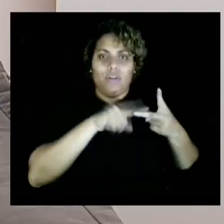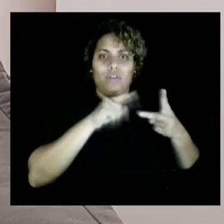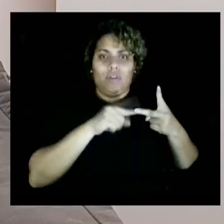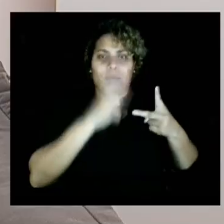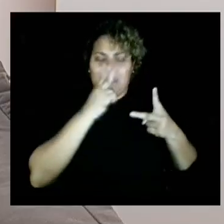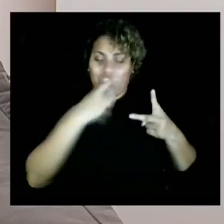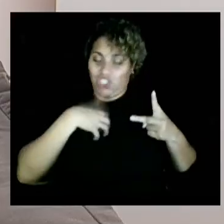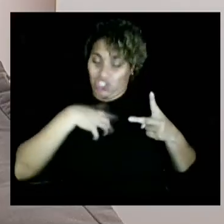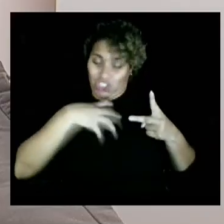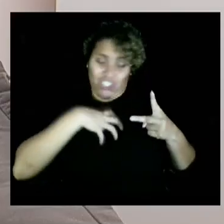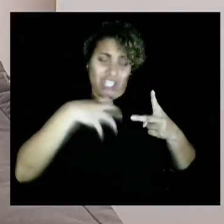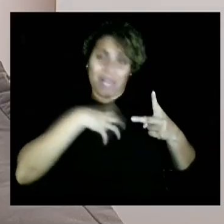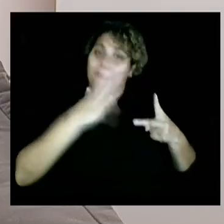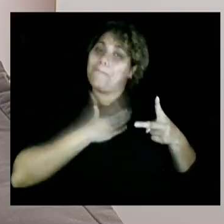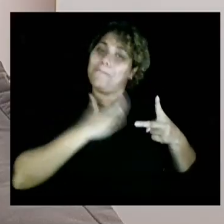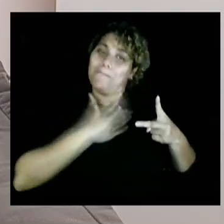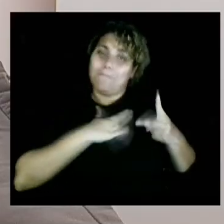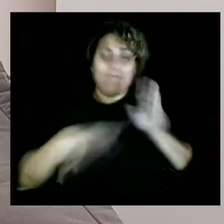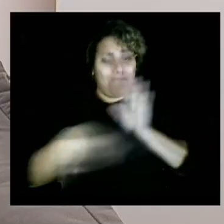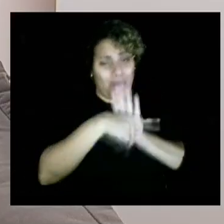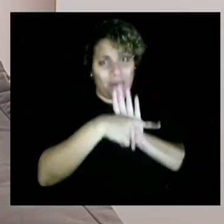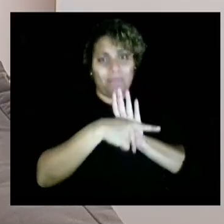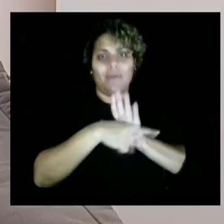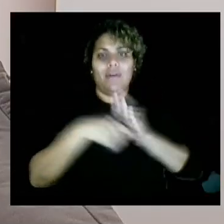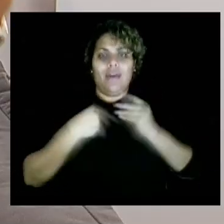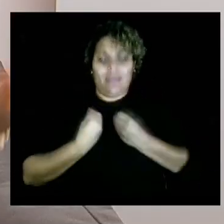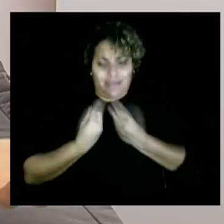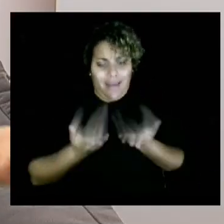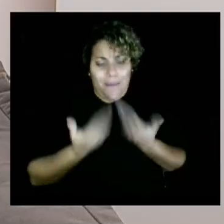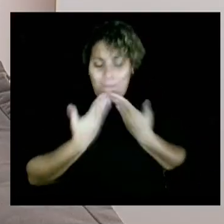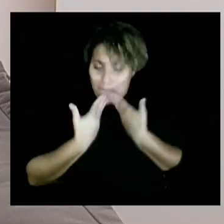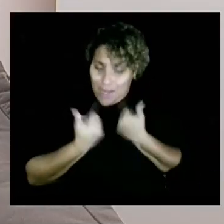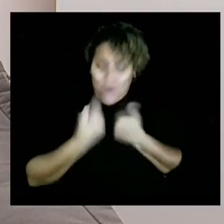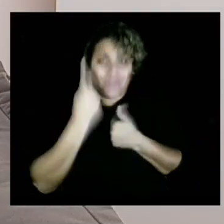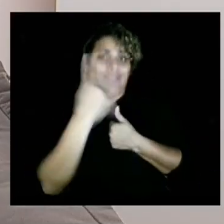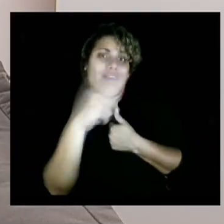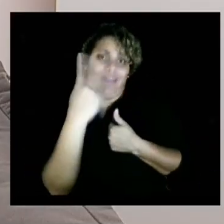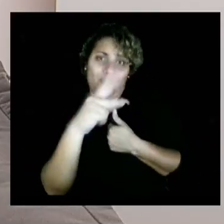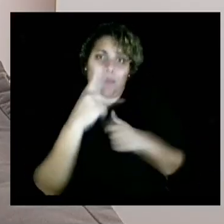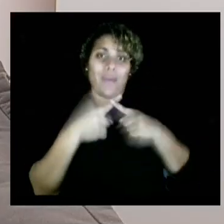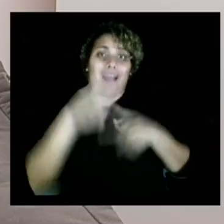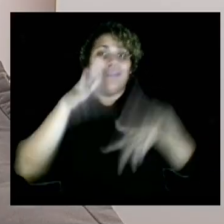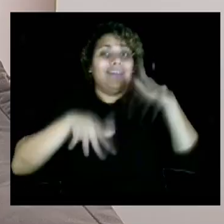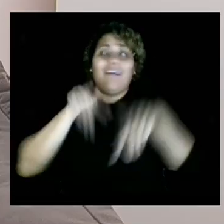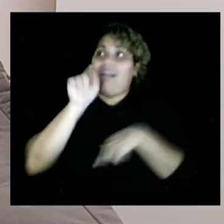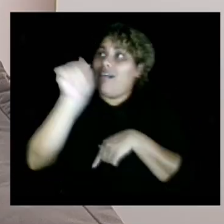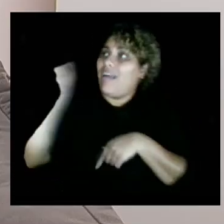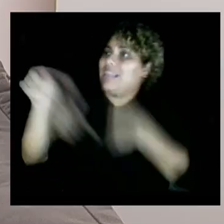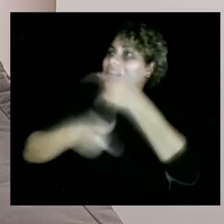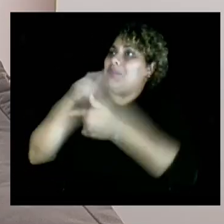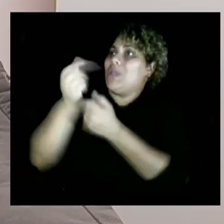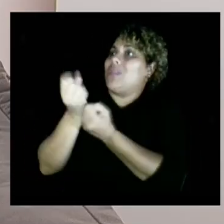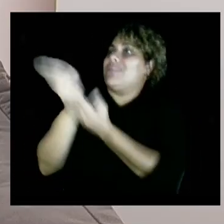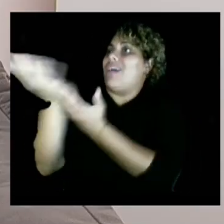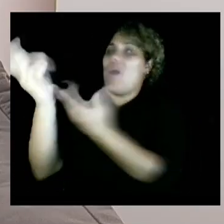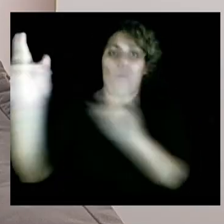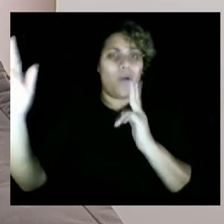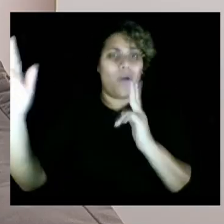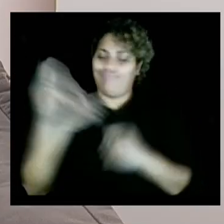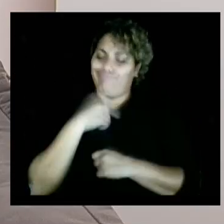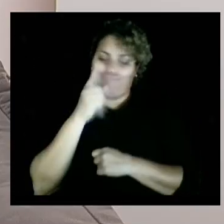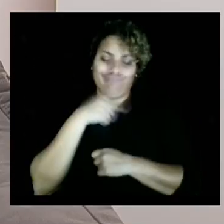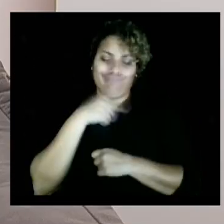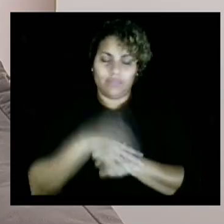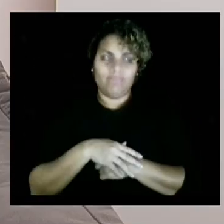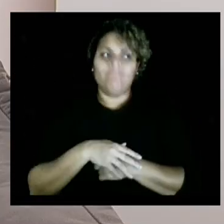você está dando o seu melhor, entregando o seu melhor, que às vezes, trabalhando para outras pessoas, a gente não consegue. Que tipo de ajuda ou